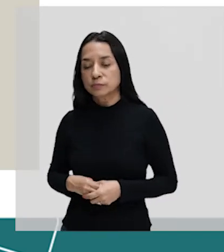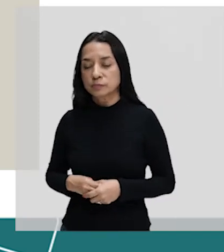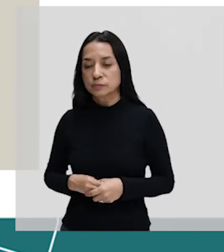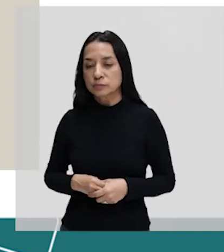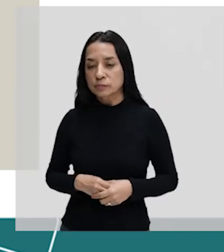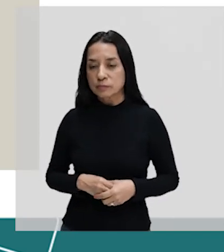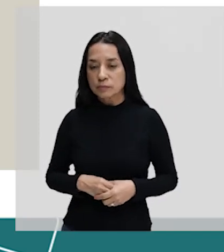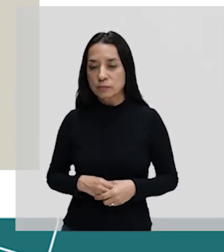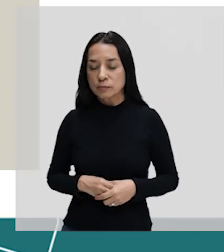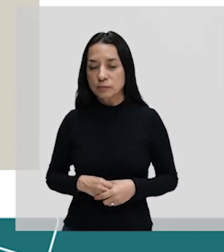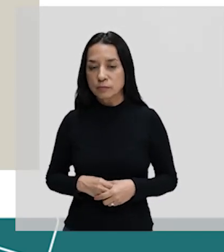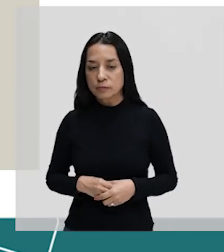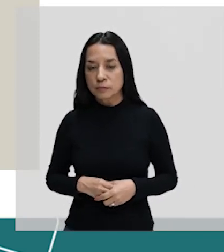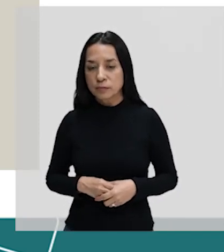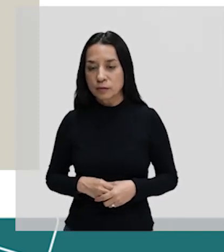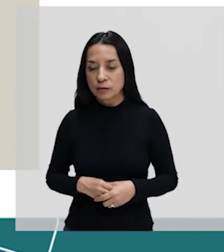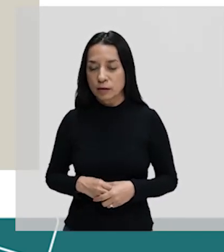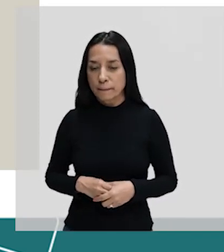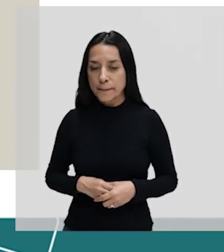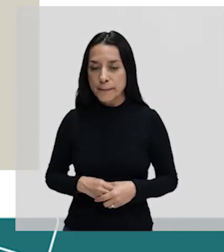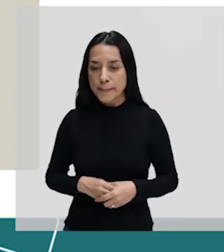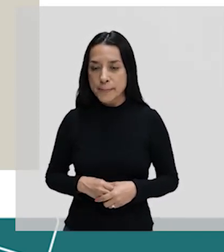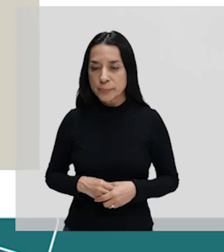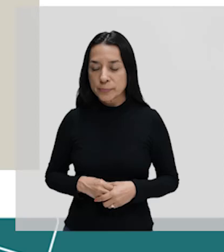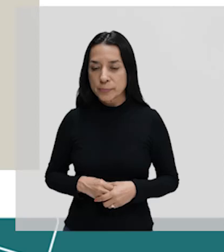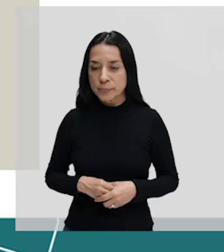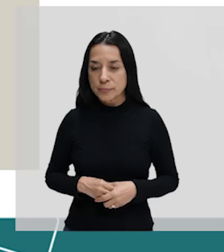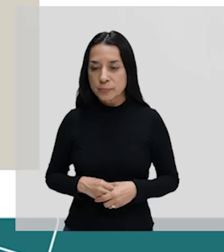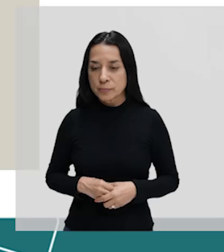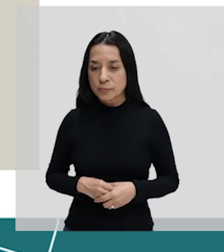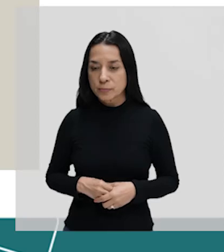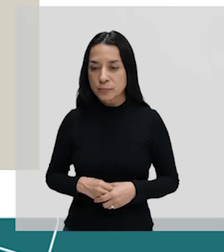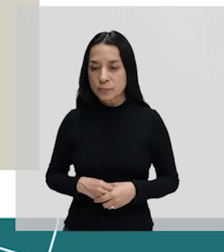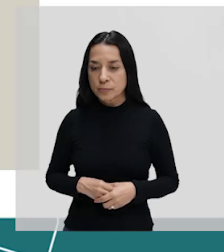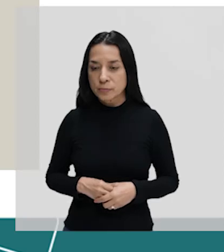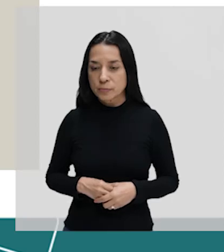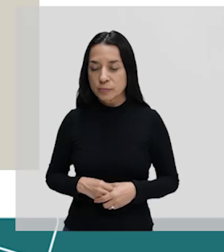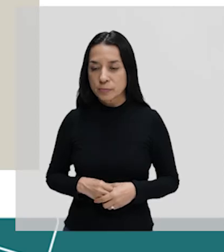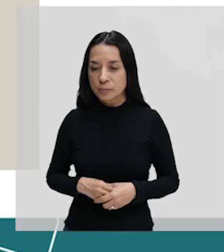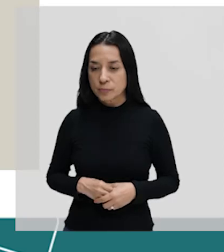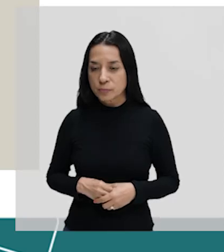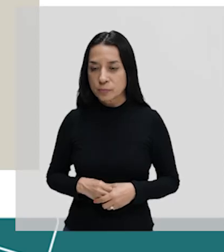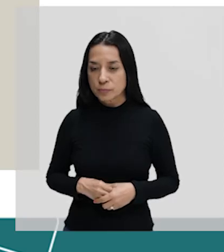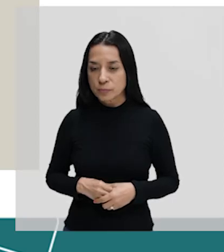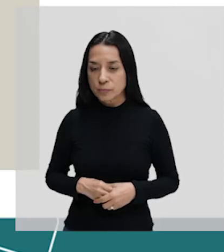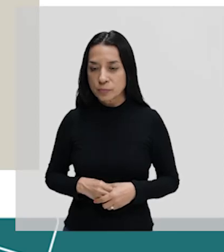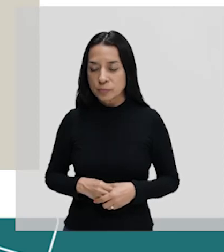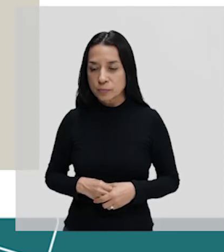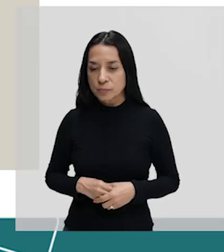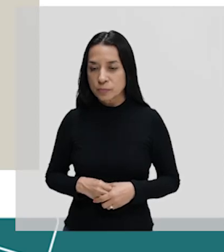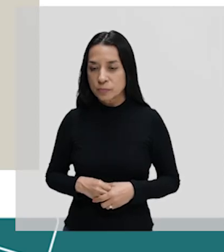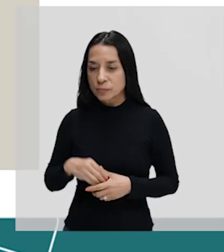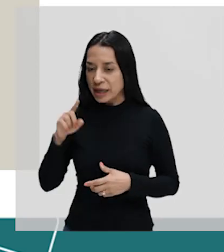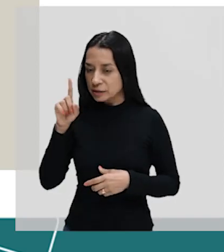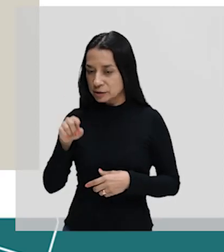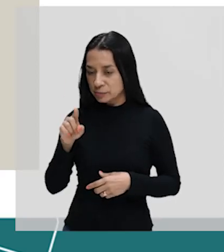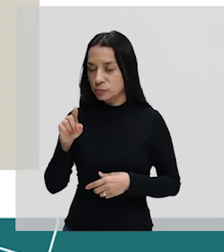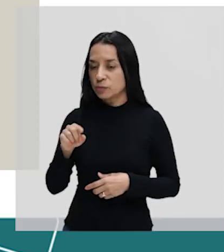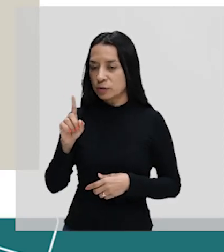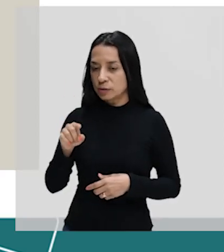danesa, sem acento no feminino, ou também posso chamar de dinamarquês, acentuado,